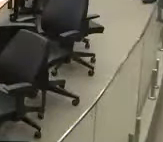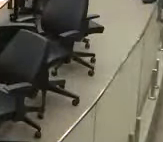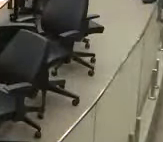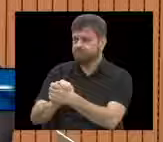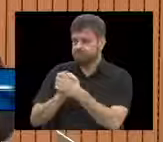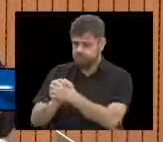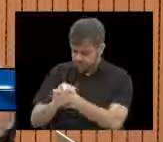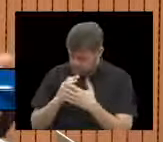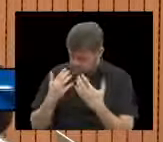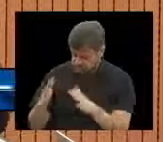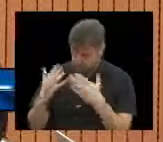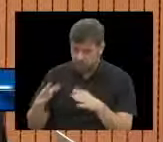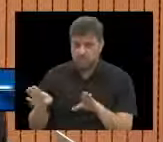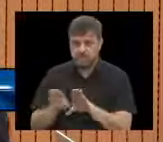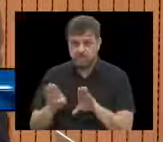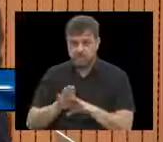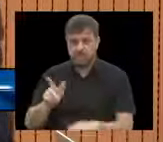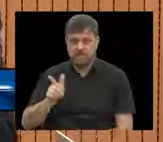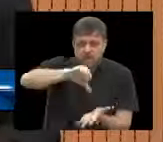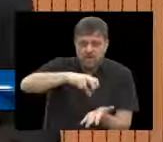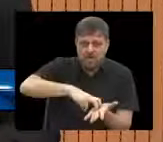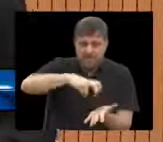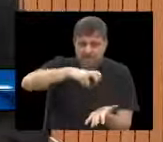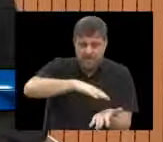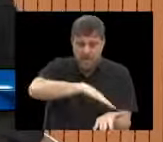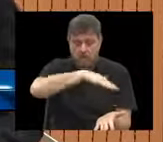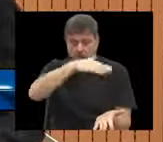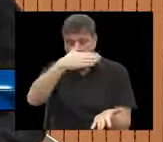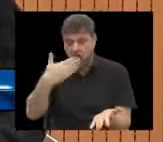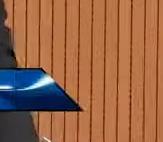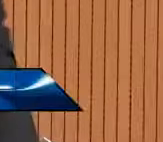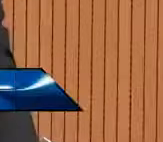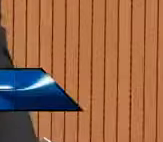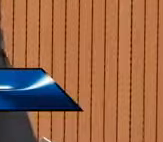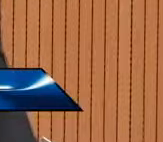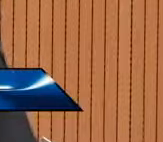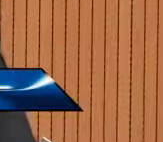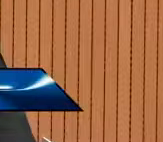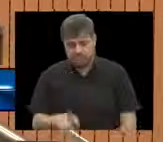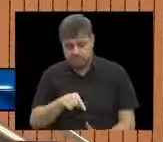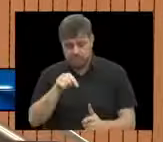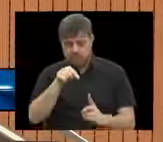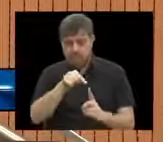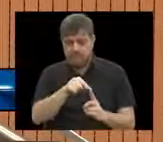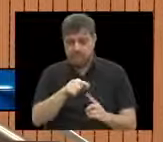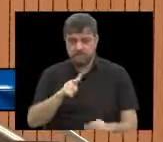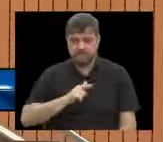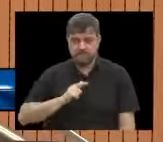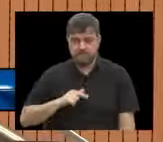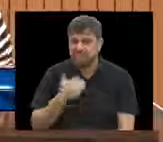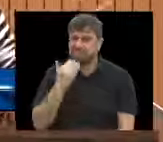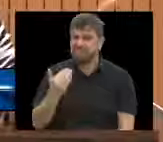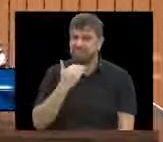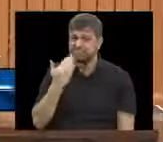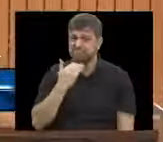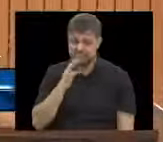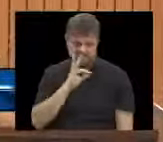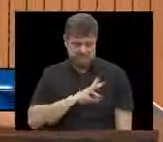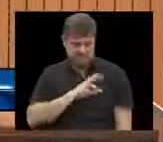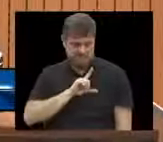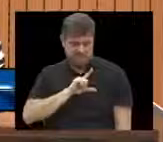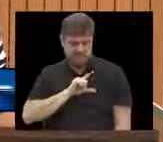feira os vereadores thiago ferrari permínio monteiro vinícius gratti carlão do pt ea vereadora